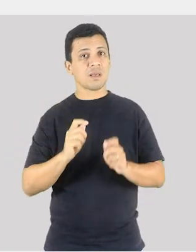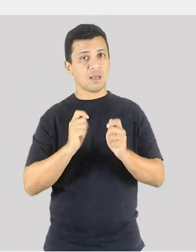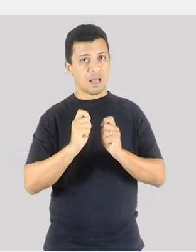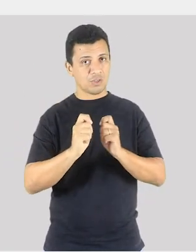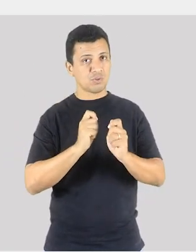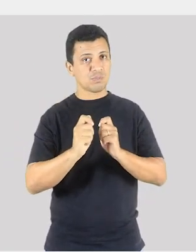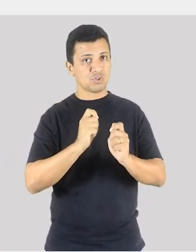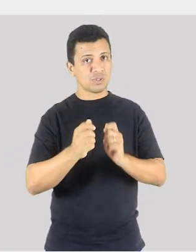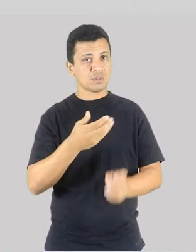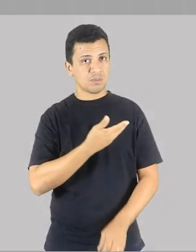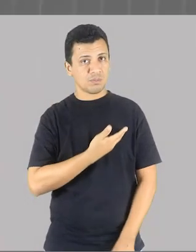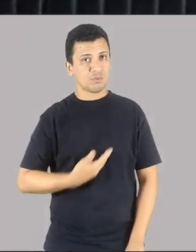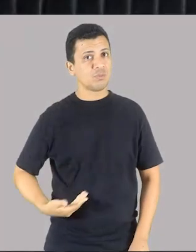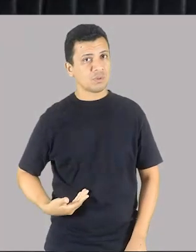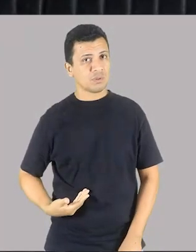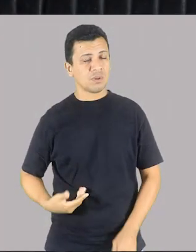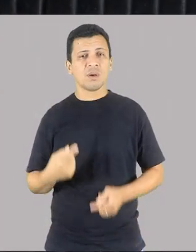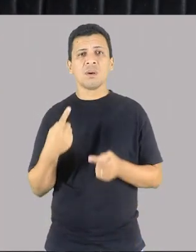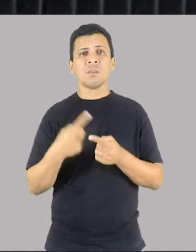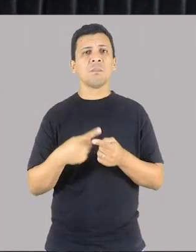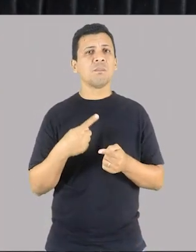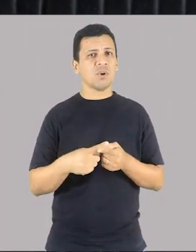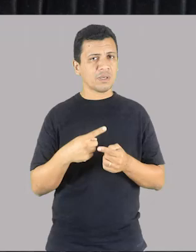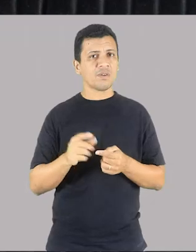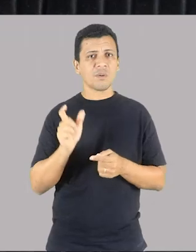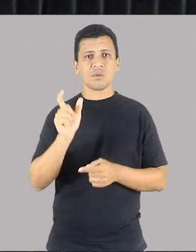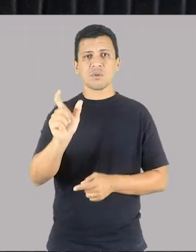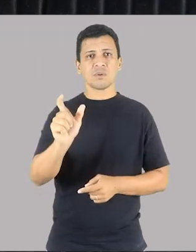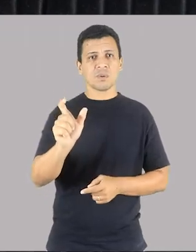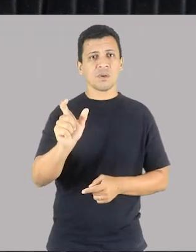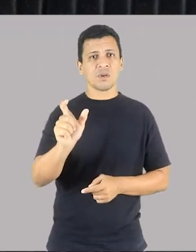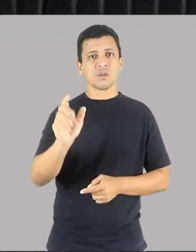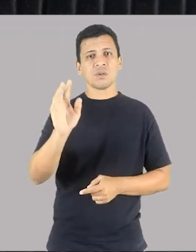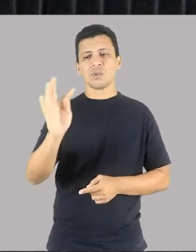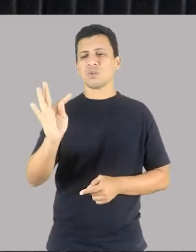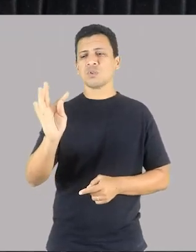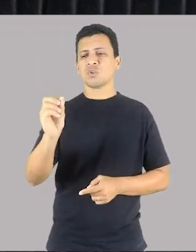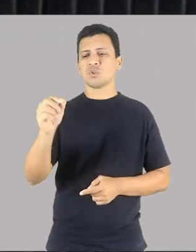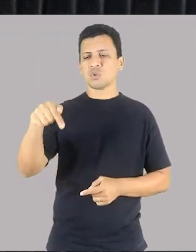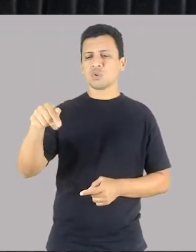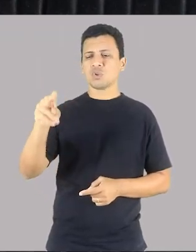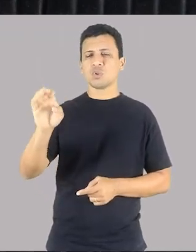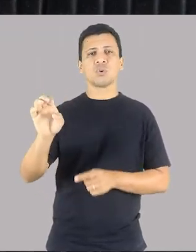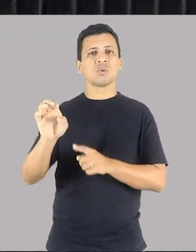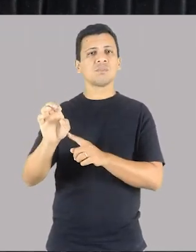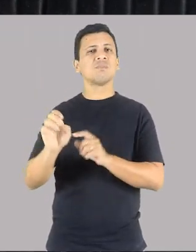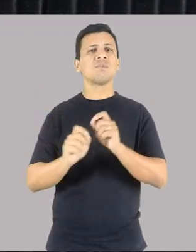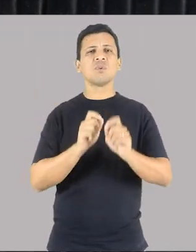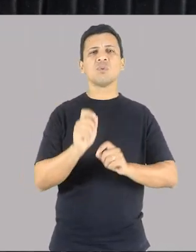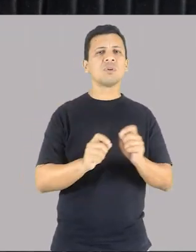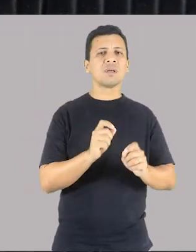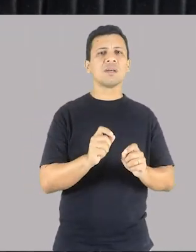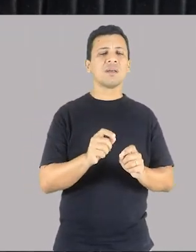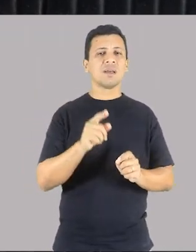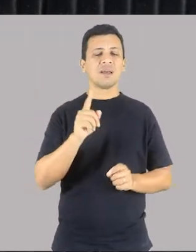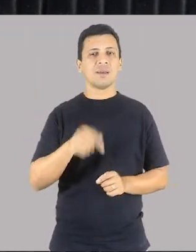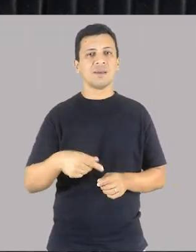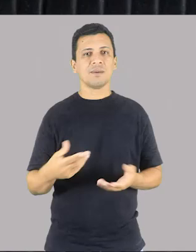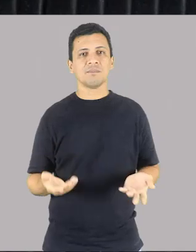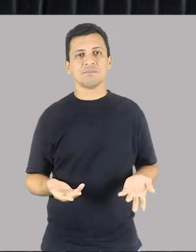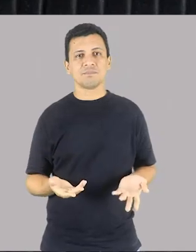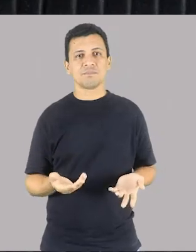Eu falo duas pedras de toque porque pode aparecer assim na sua prova, mas nada mais é, duas pedras de toque nada mais são do